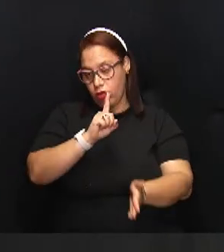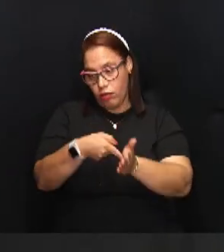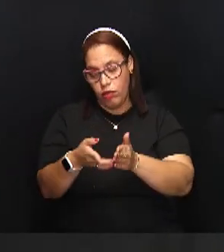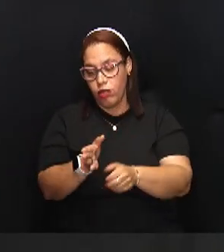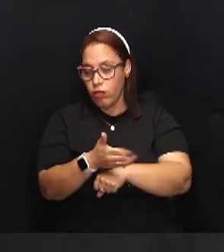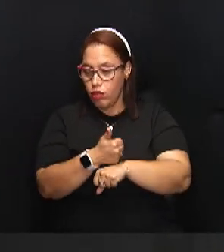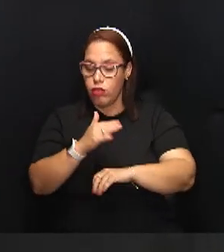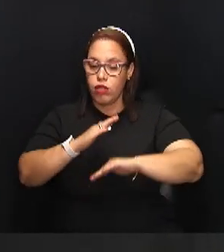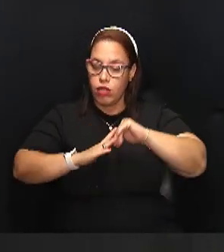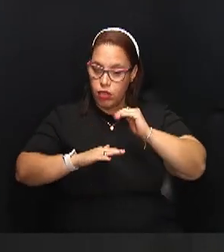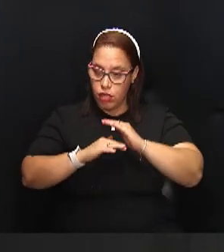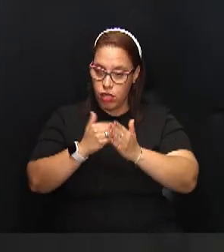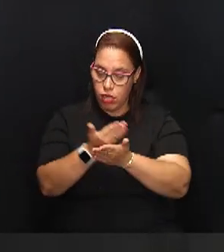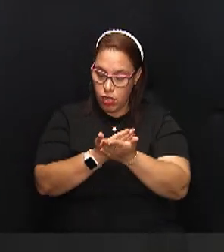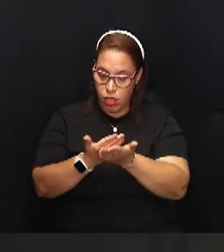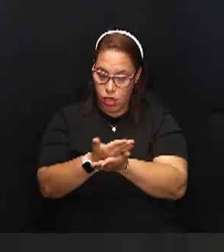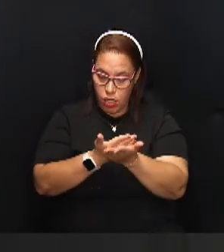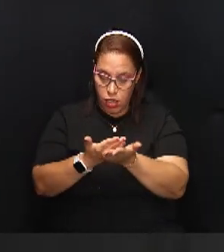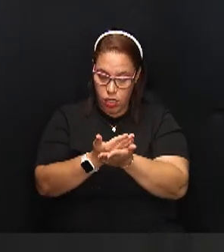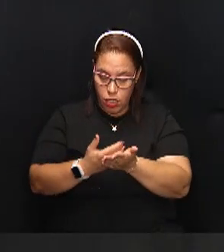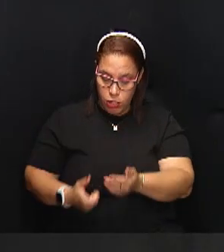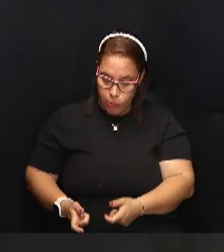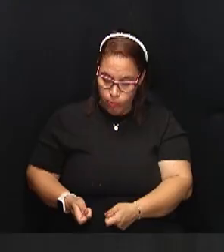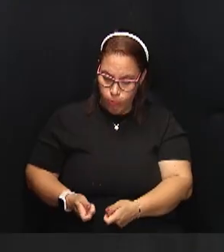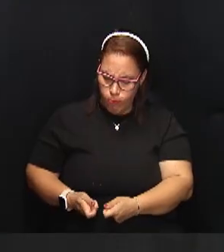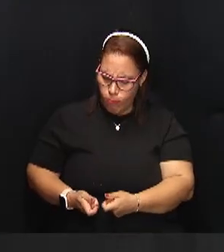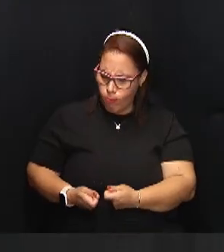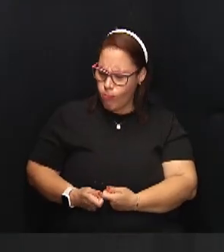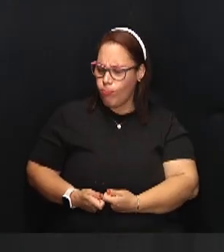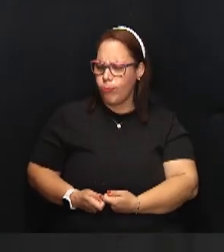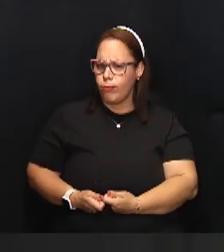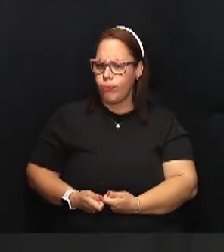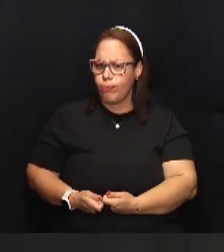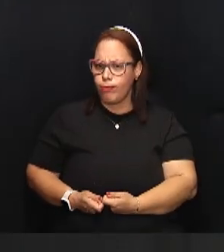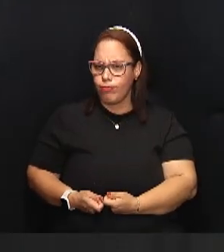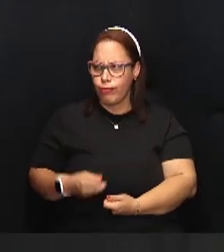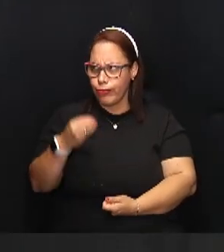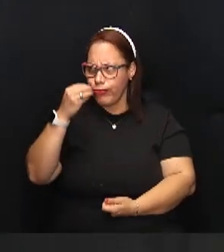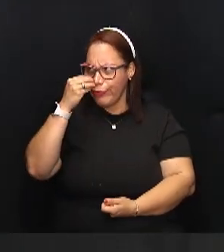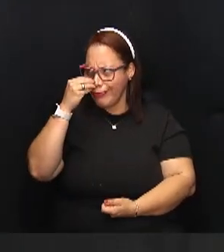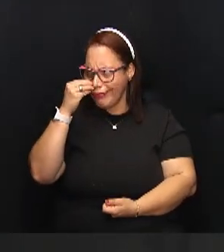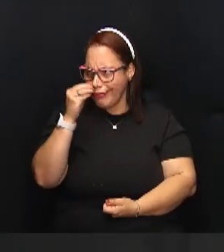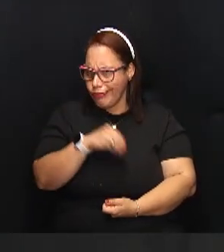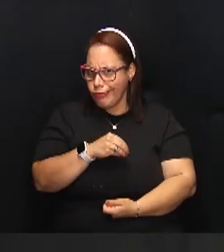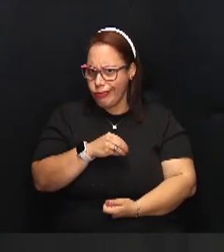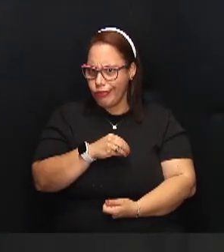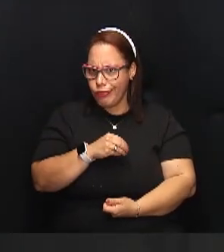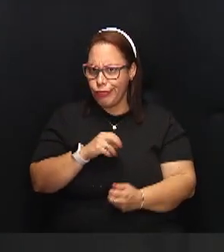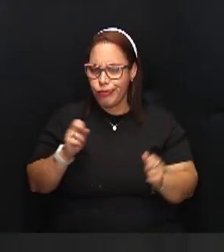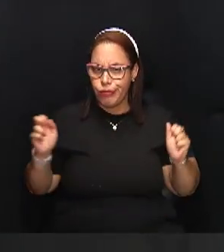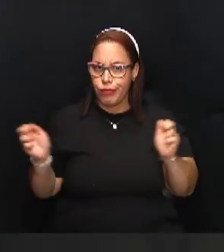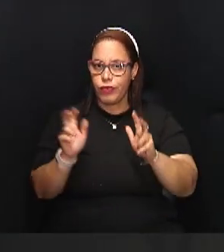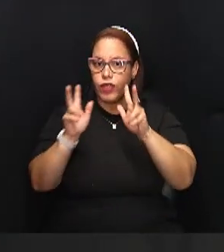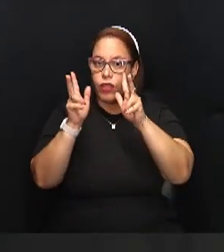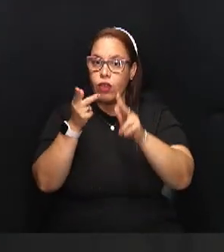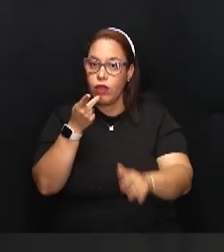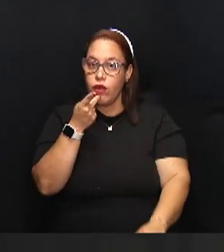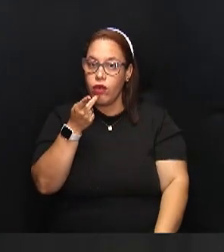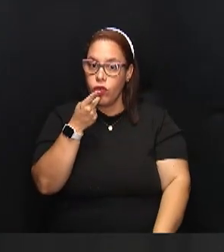precoce e tratamento, né, desses tumores que muitas vezes são negligenciados. Existem alguns sinais, né, a gente estava